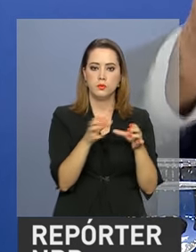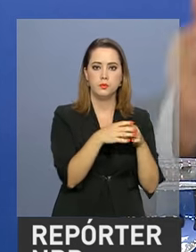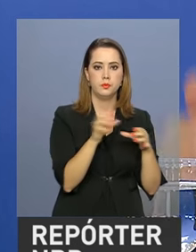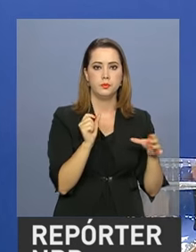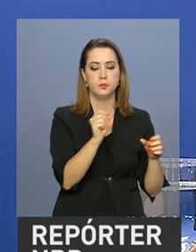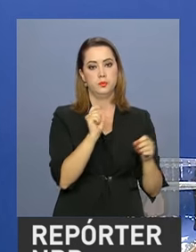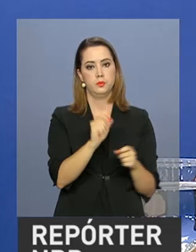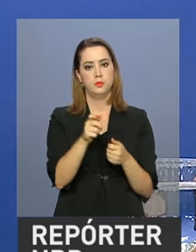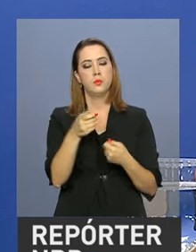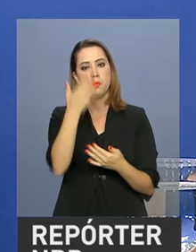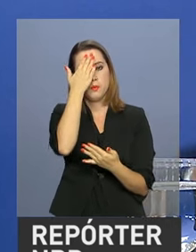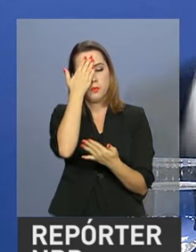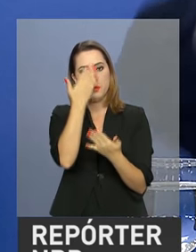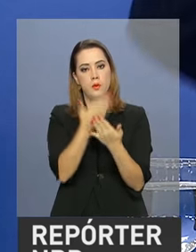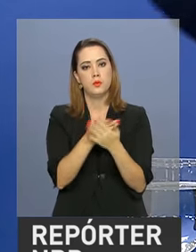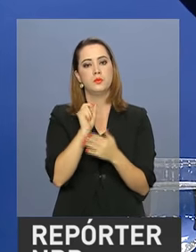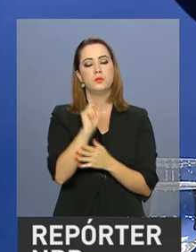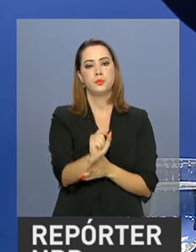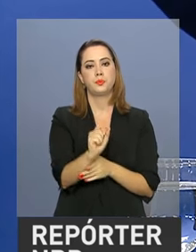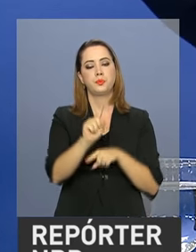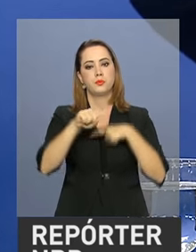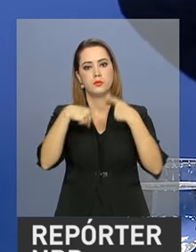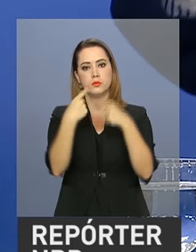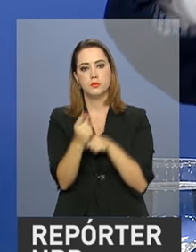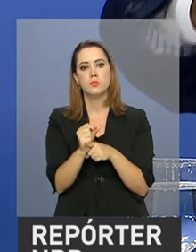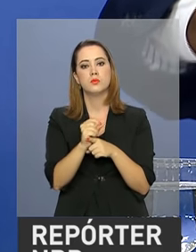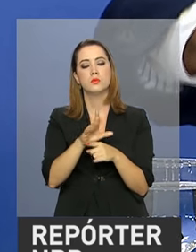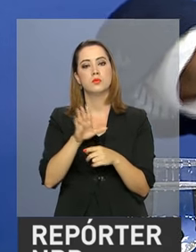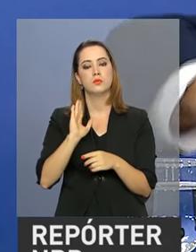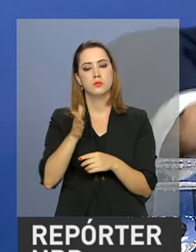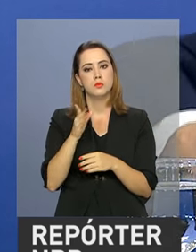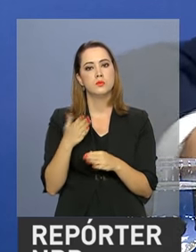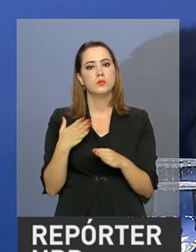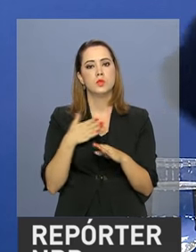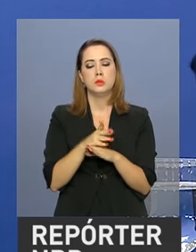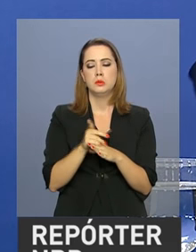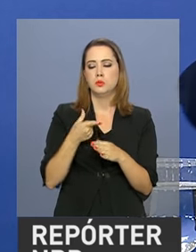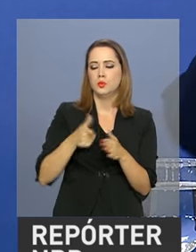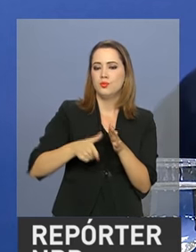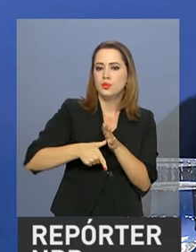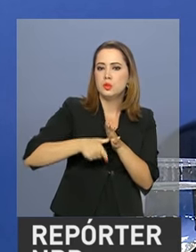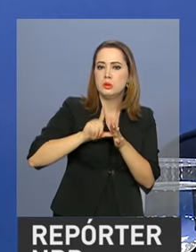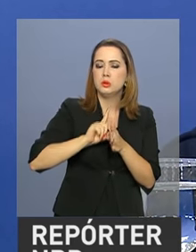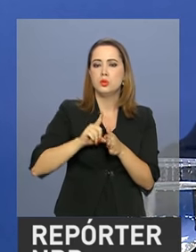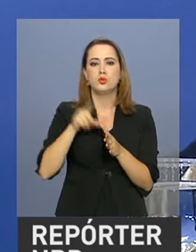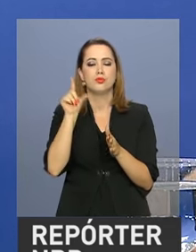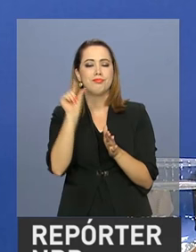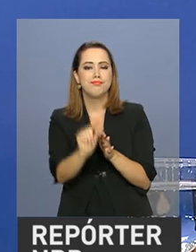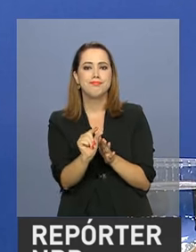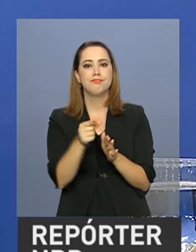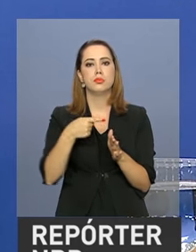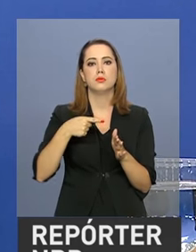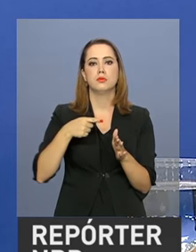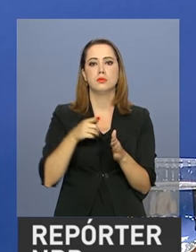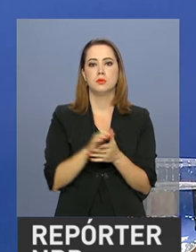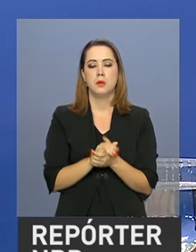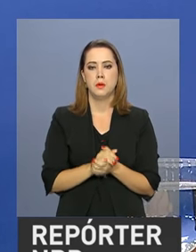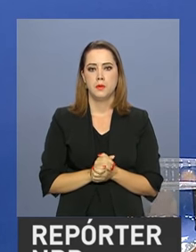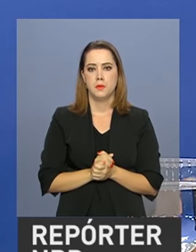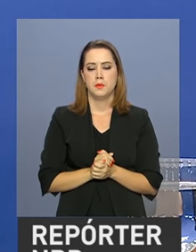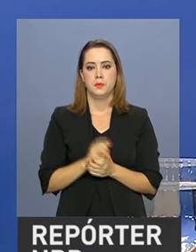a confiança em alta, depois de atingir um vale, um ponto mínimo,